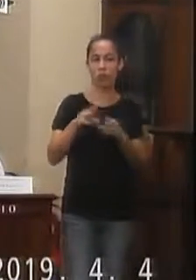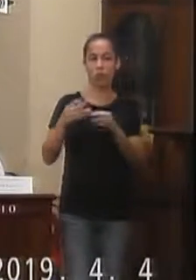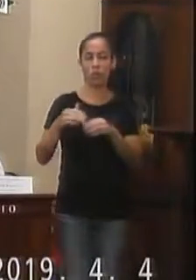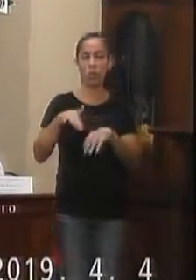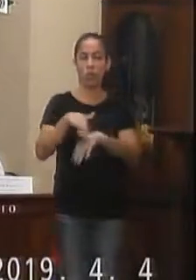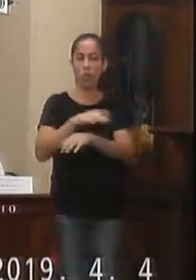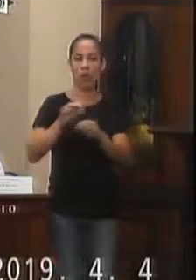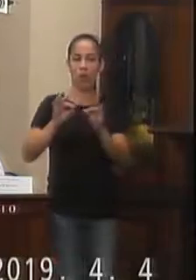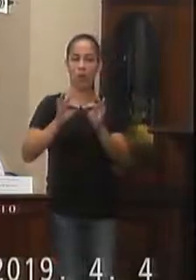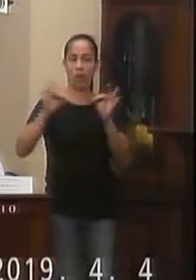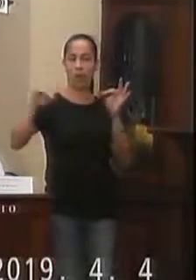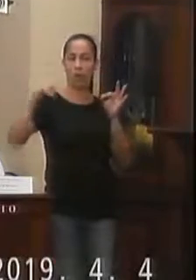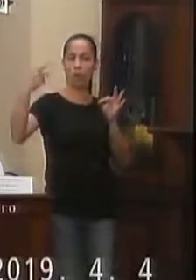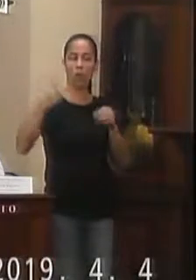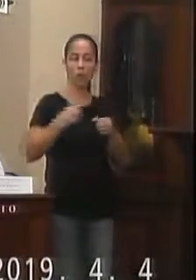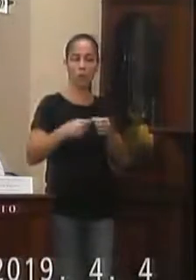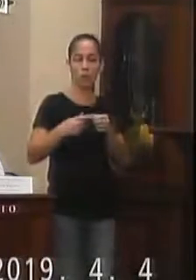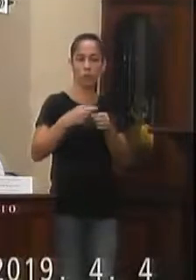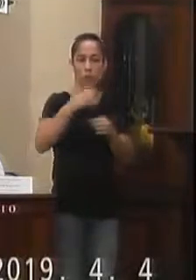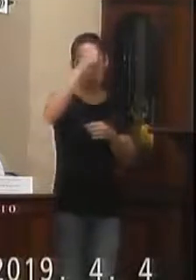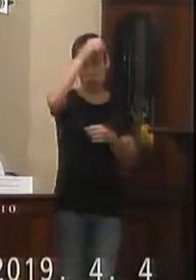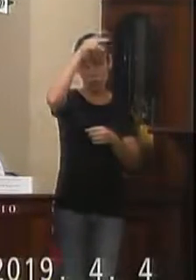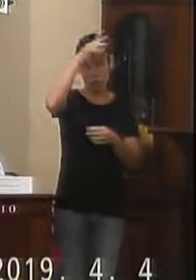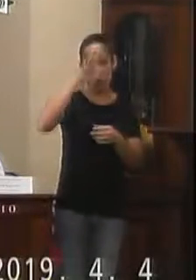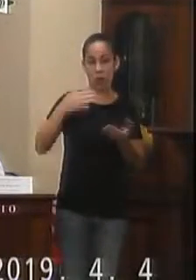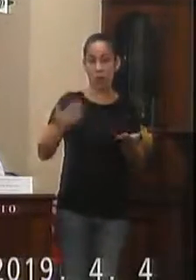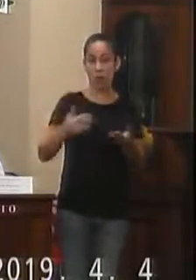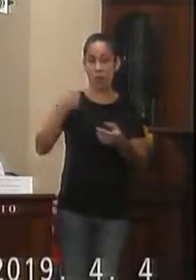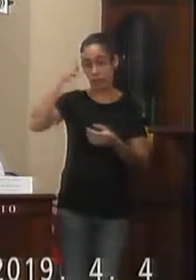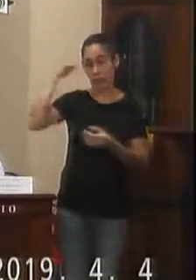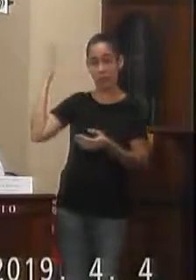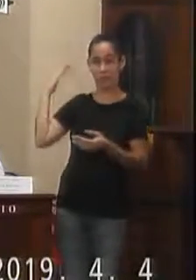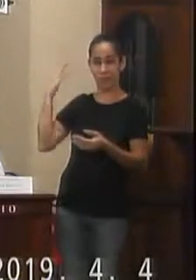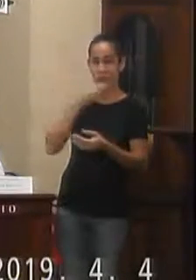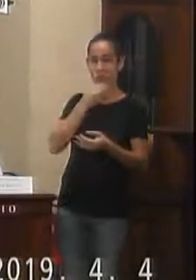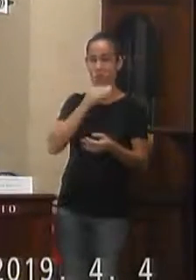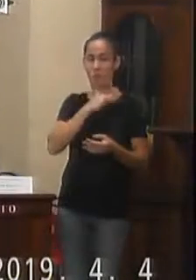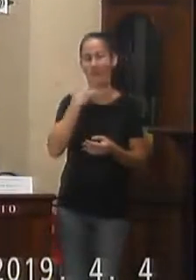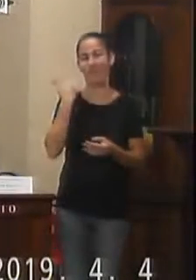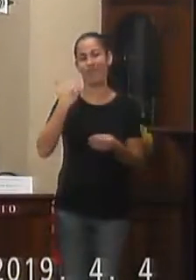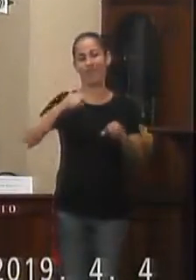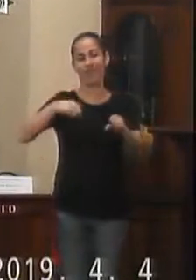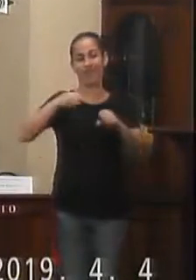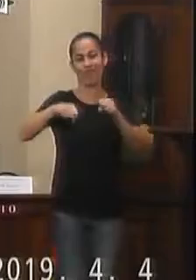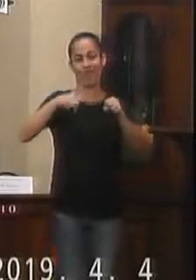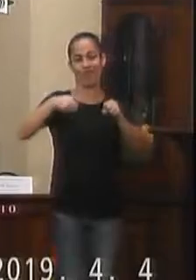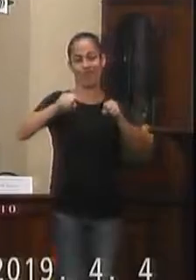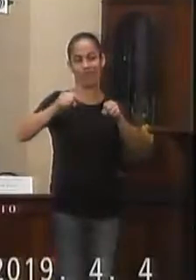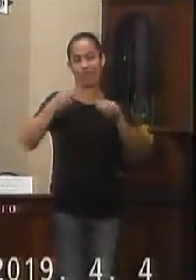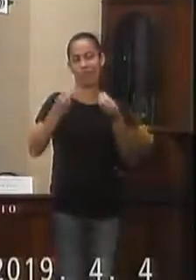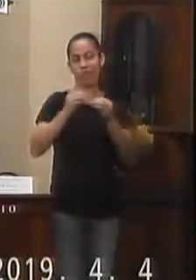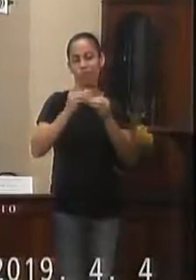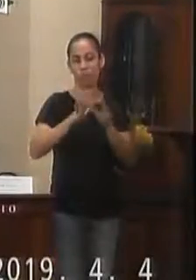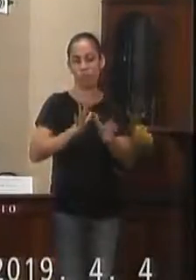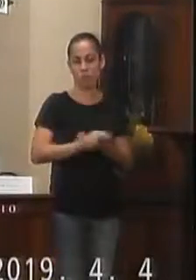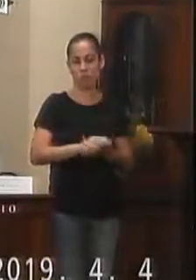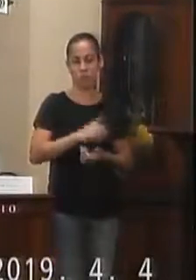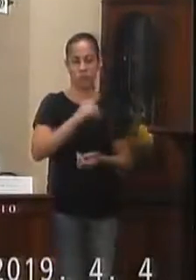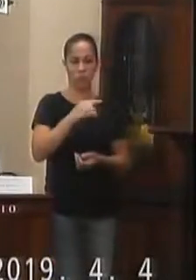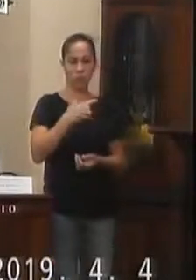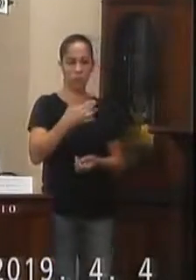Cambota, Paraíso e esses outros. Na semana, mais uma vida foi ceifada de forma abrupta por conta da ausência de mais do serviço. Sala de Sessões, 4 de abril de 2019, vereador